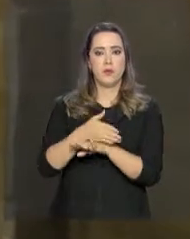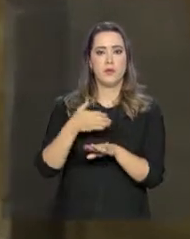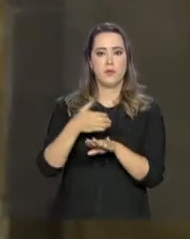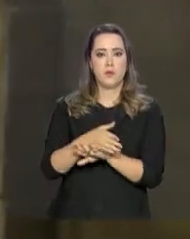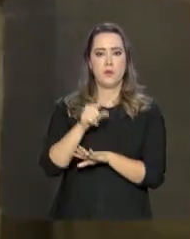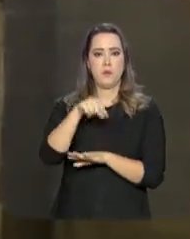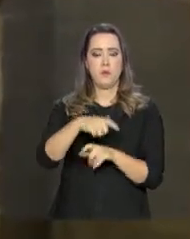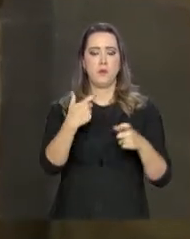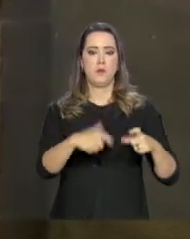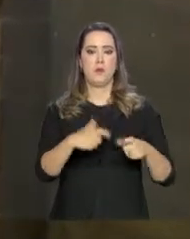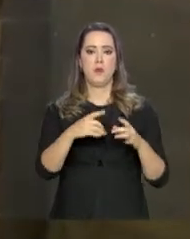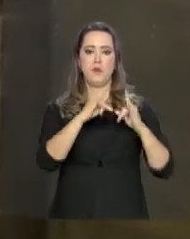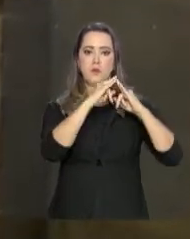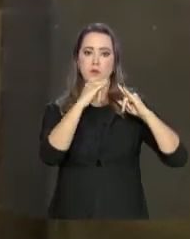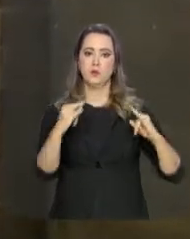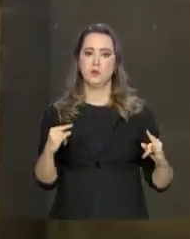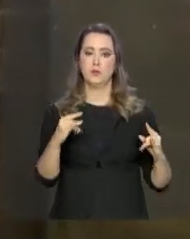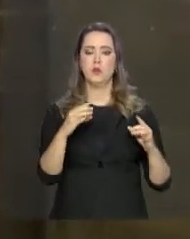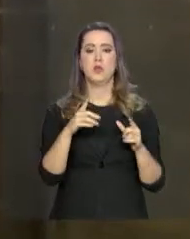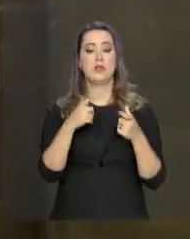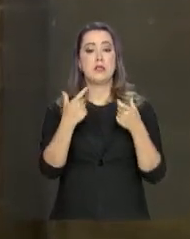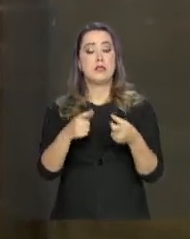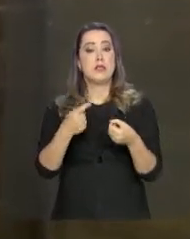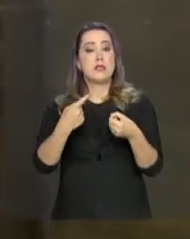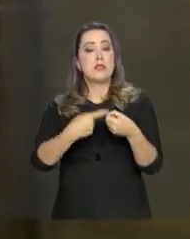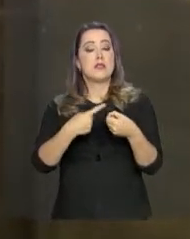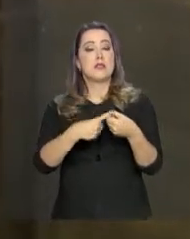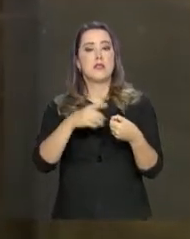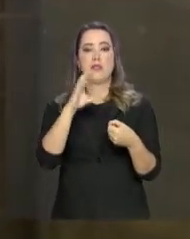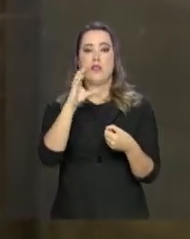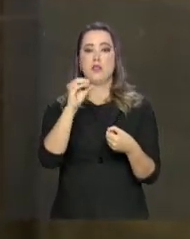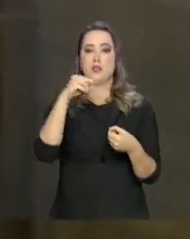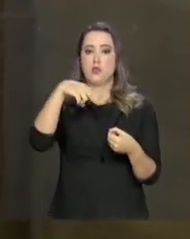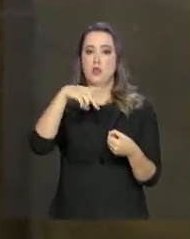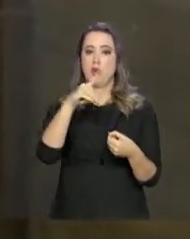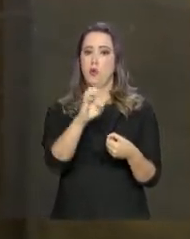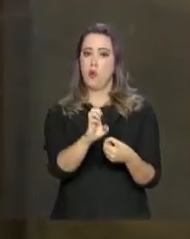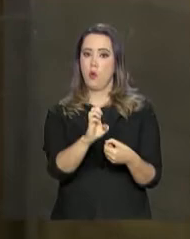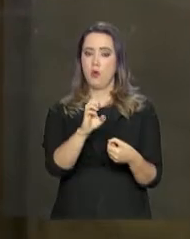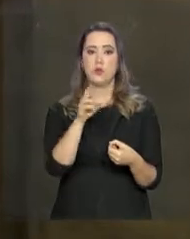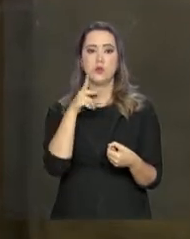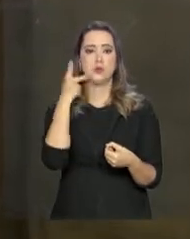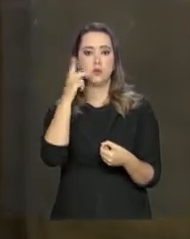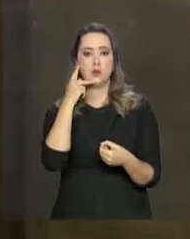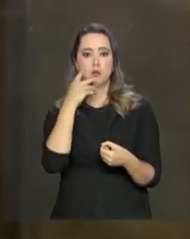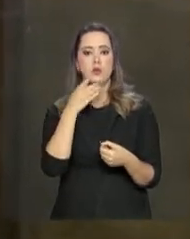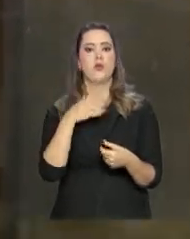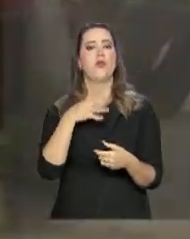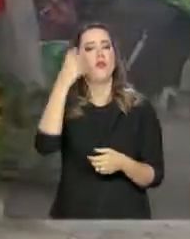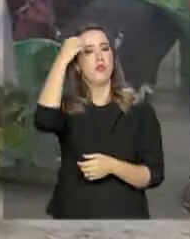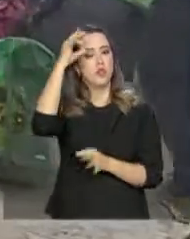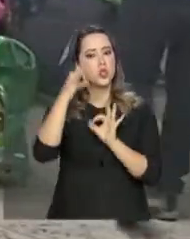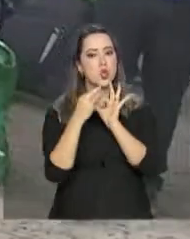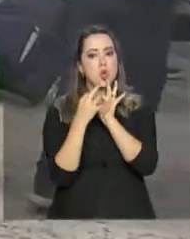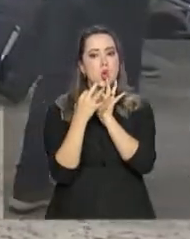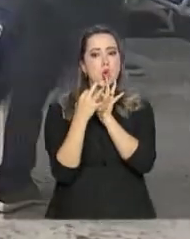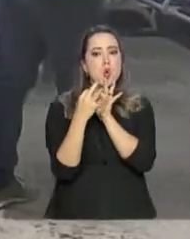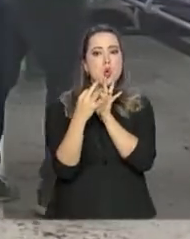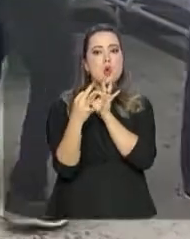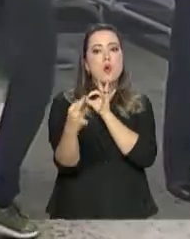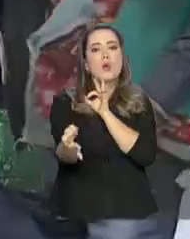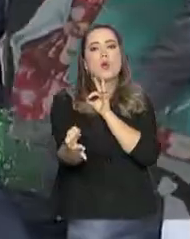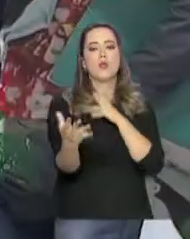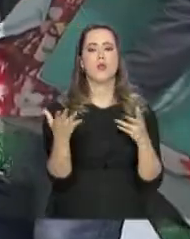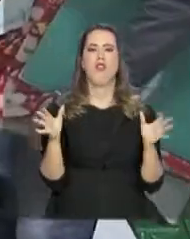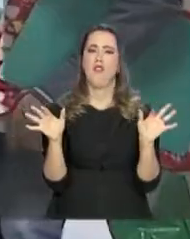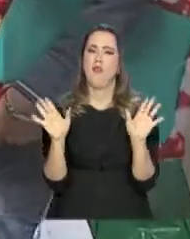até esse abrigo em Conde, no município de Conde, na Paraíba. Foi uma viagem longa, Roberto, que acabou agora há pouco, mas começou